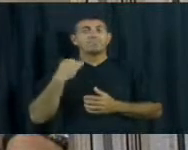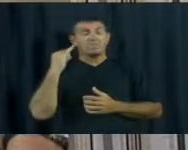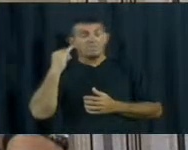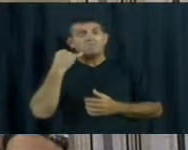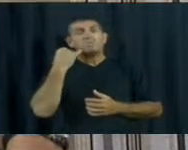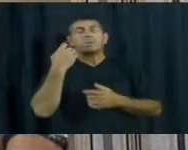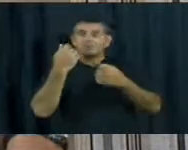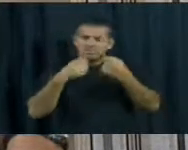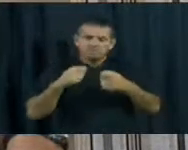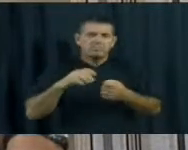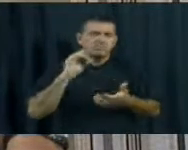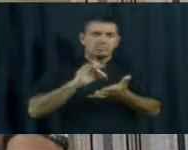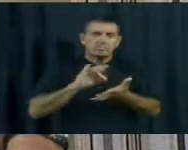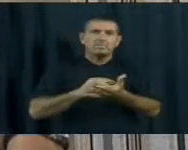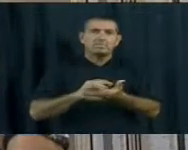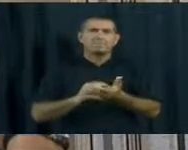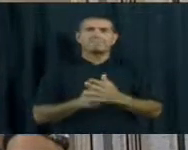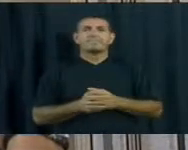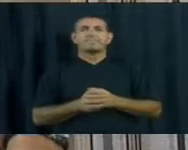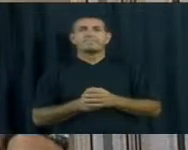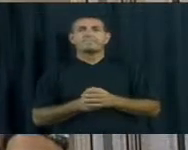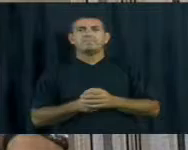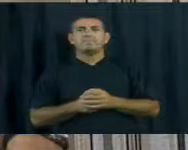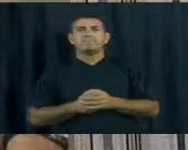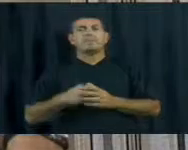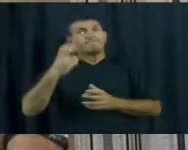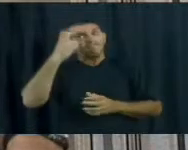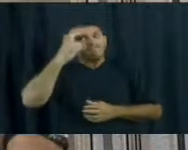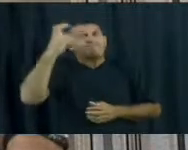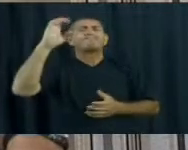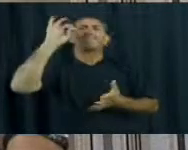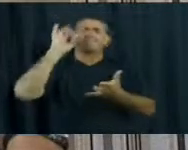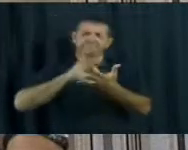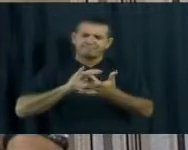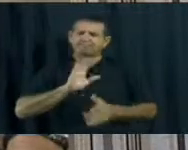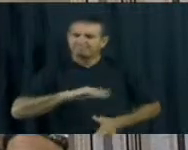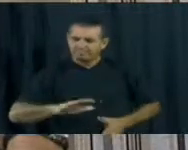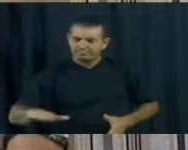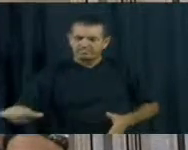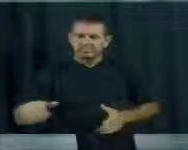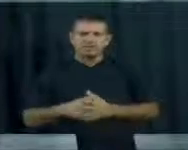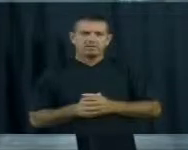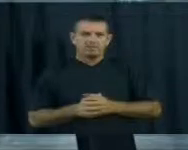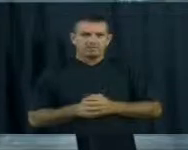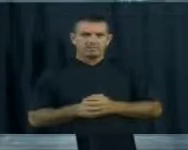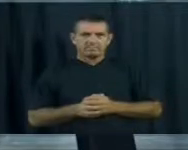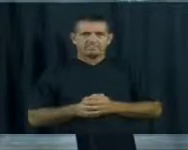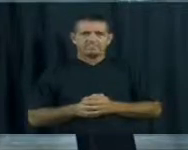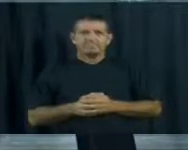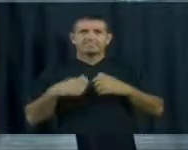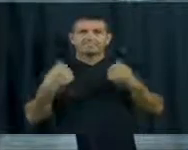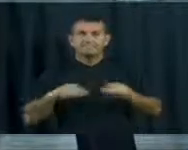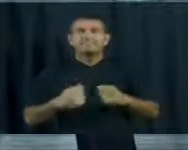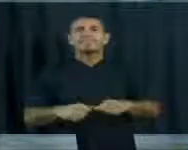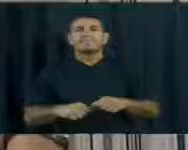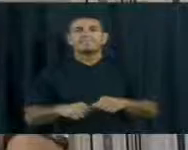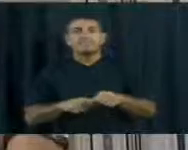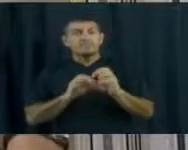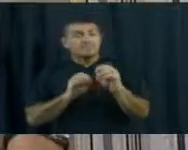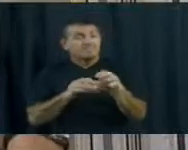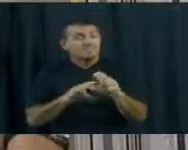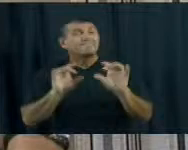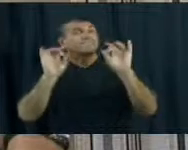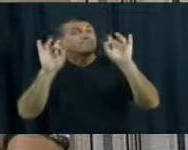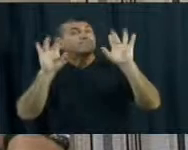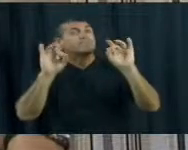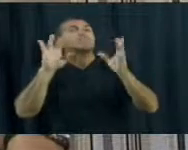essas crianças que, muitas das vezes, são muito inteligentes? Só precisam do atendimento especializado. E,